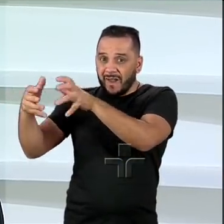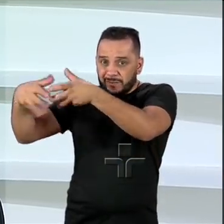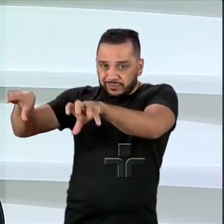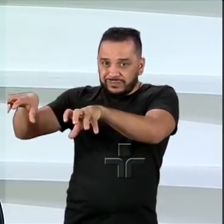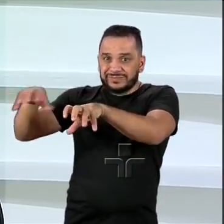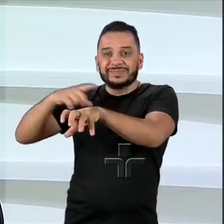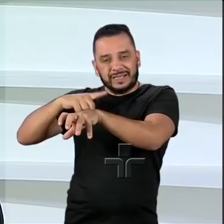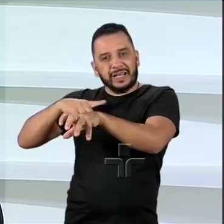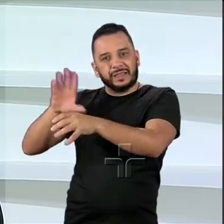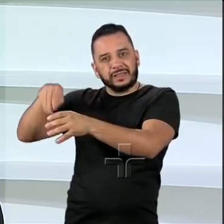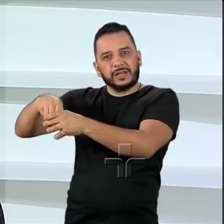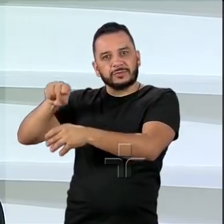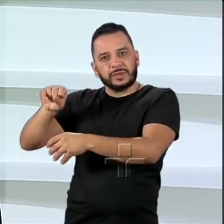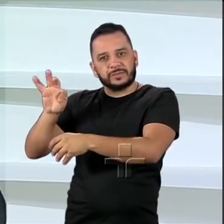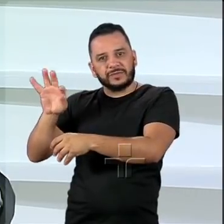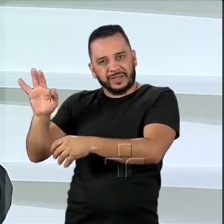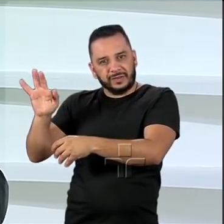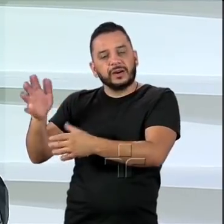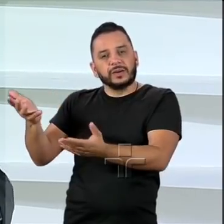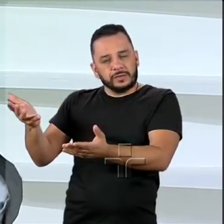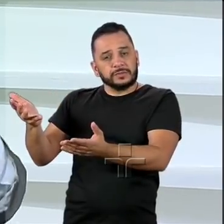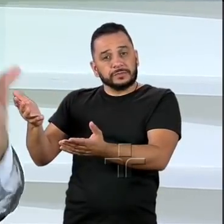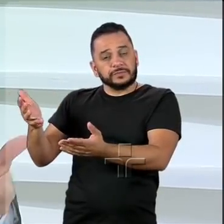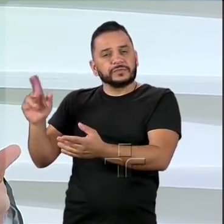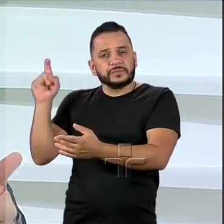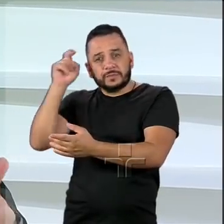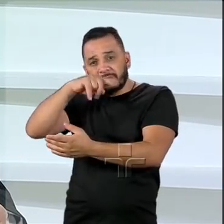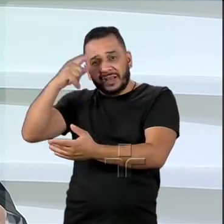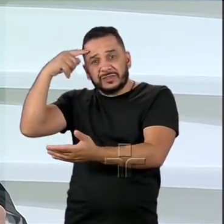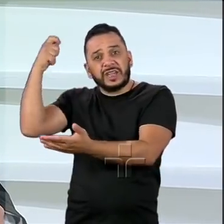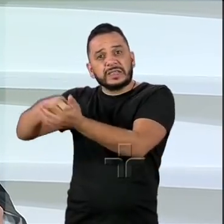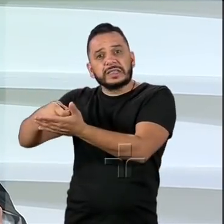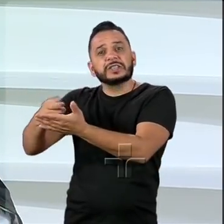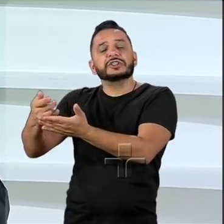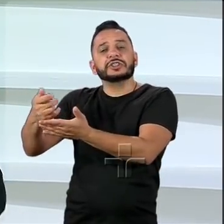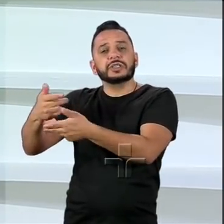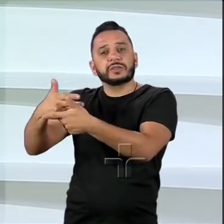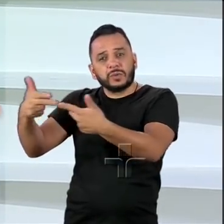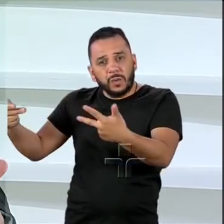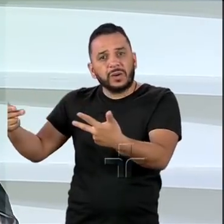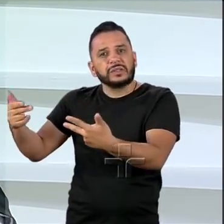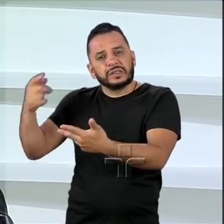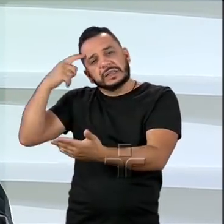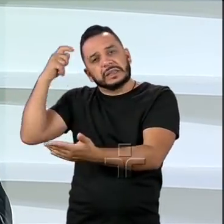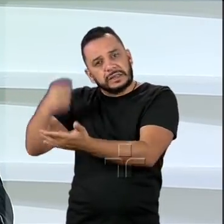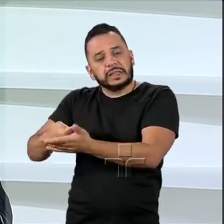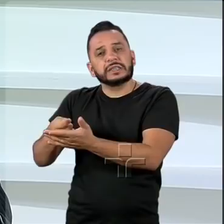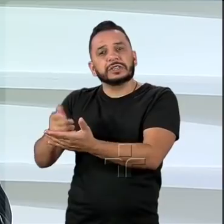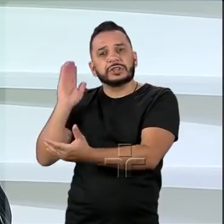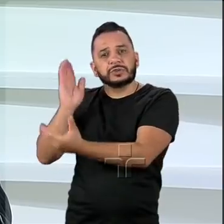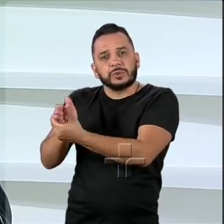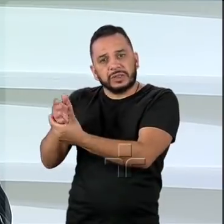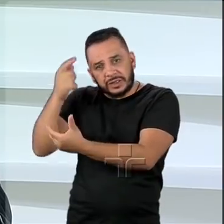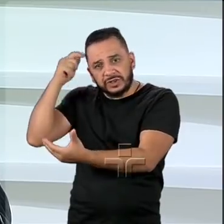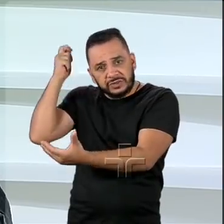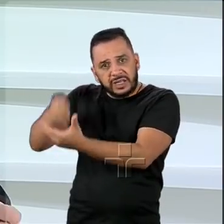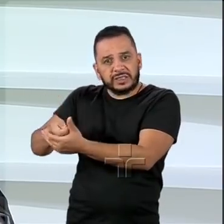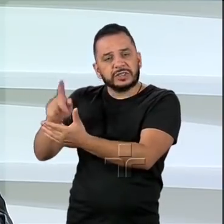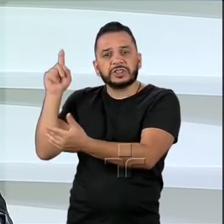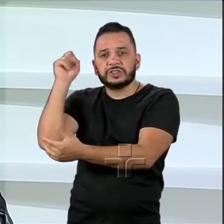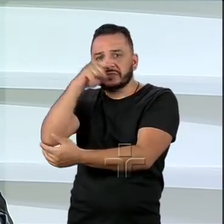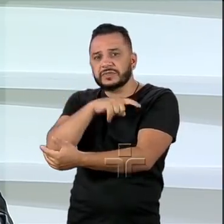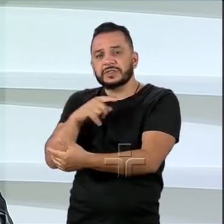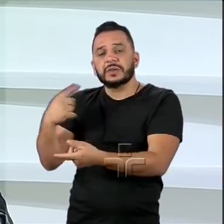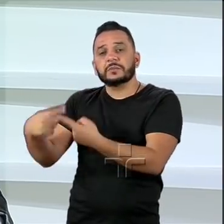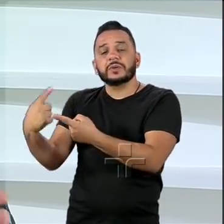essa divisão e com dificuldade de, ao decidir, oferecer à sociedade brasileira e ao sistema institucional mais amplo, não é,